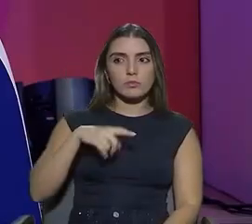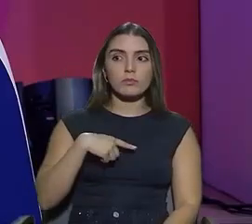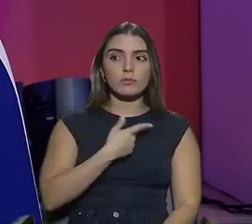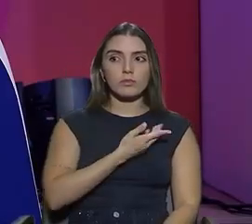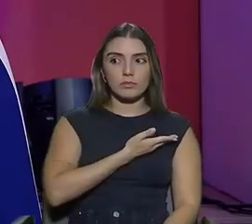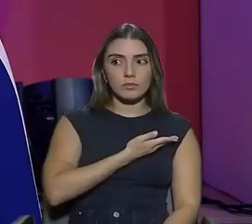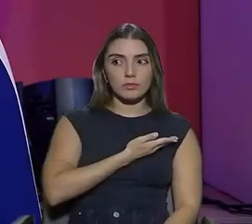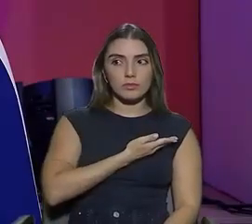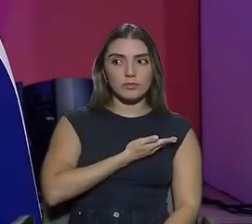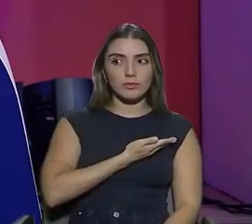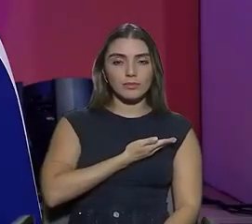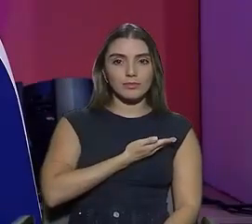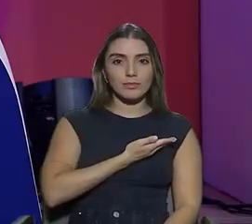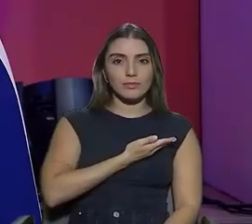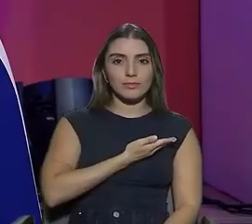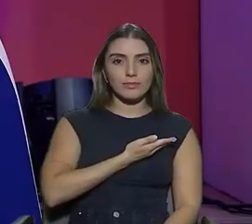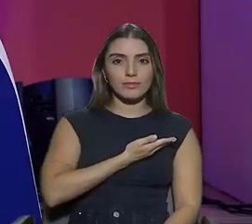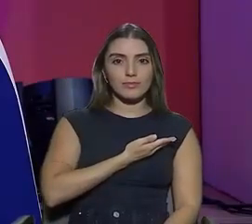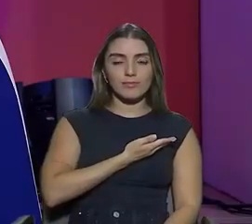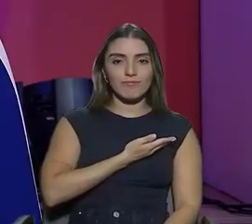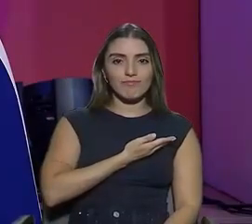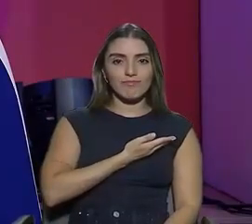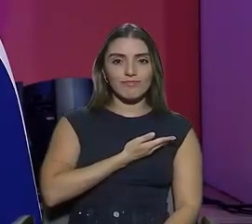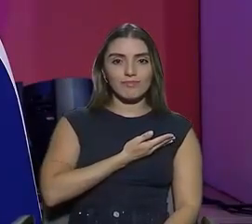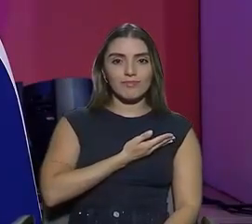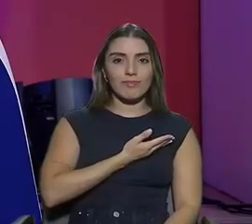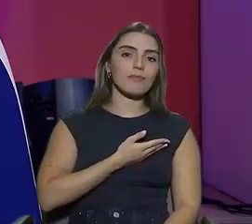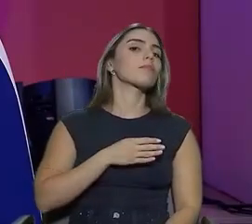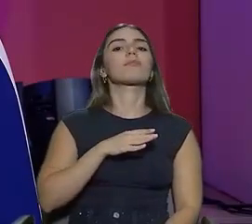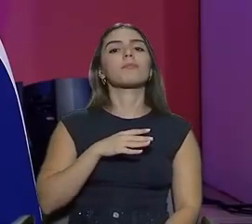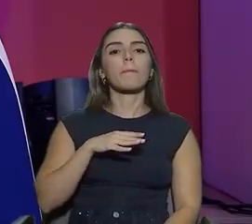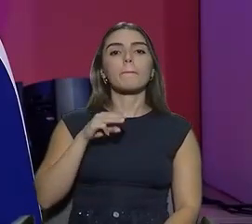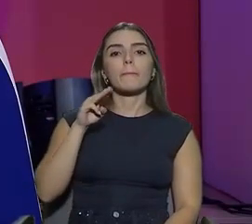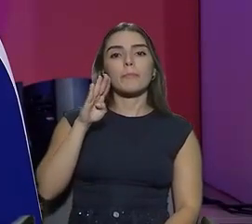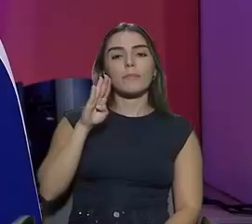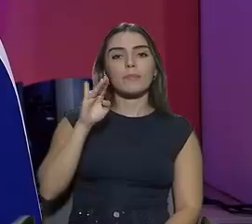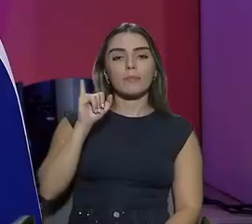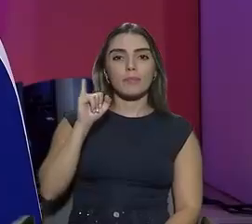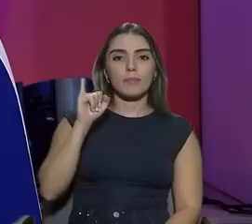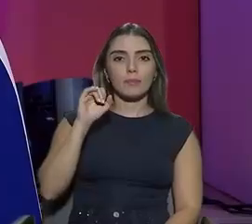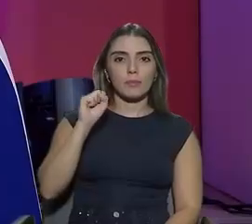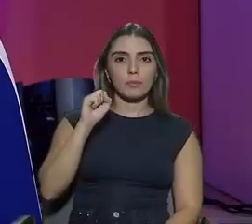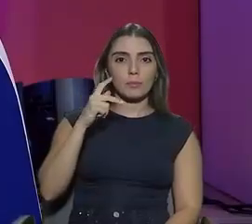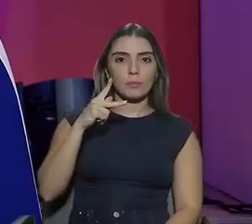amigo, né, encantado, mestre bispo, nos deixou e que